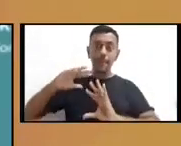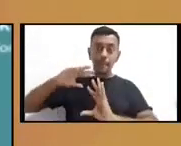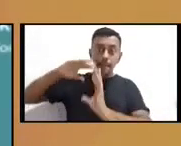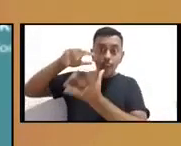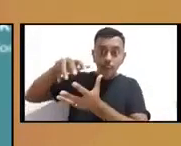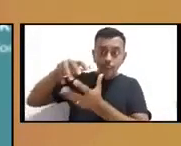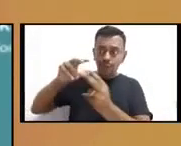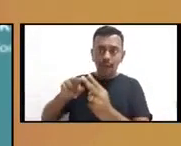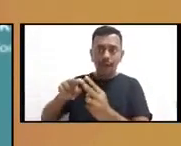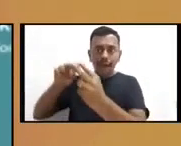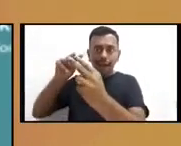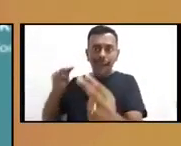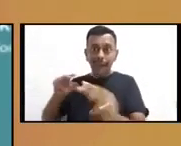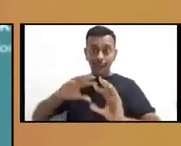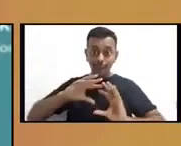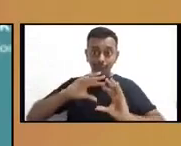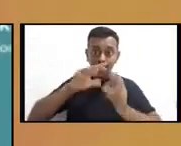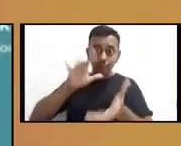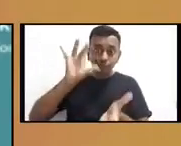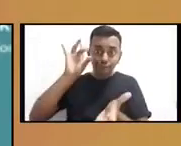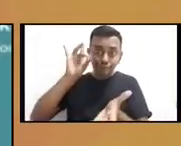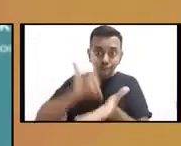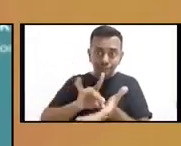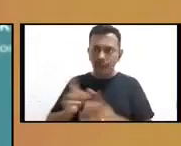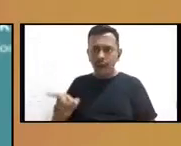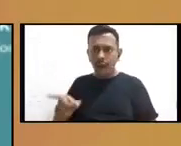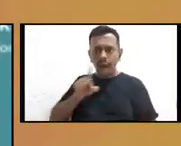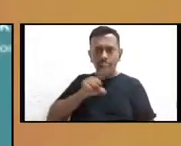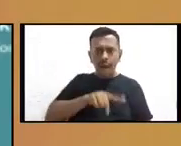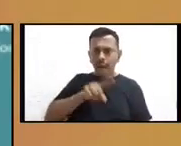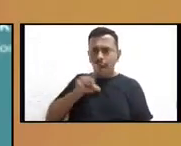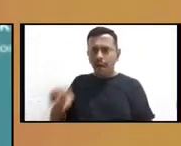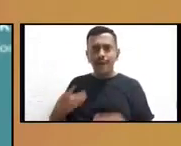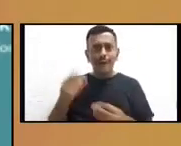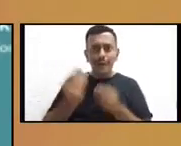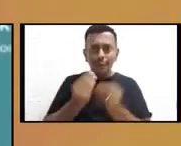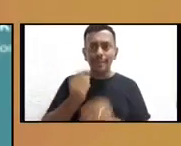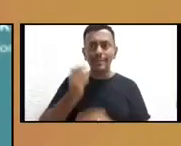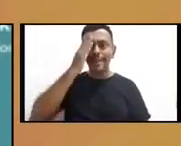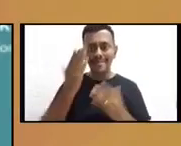e trazer essas crianças de ambientes desfavorecidos.